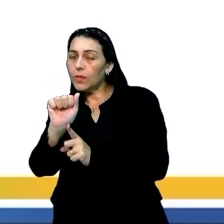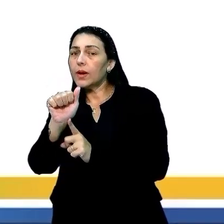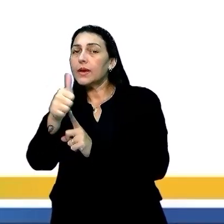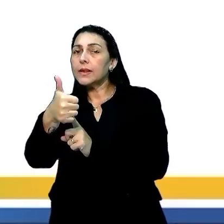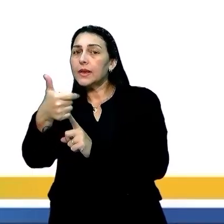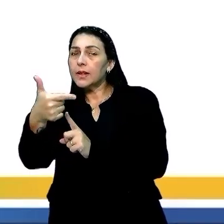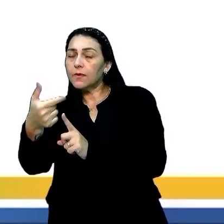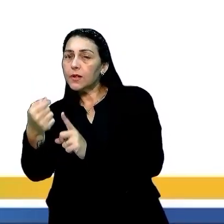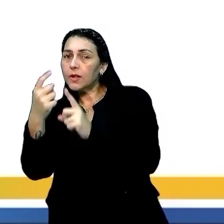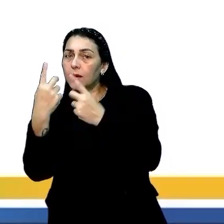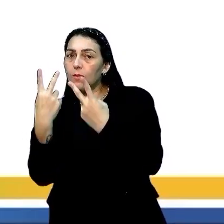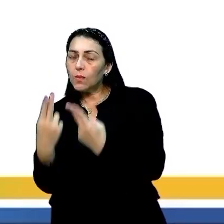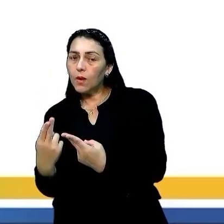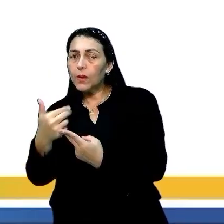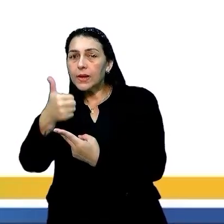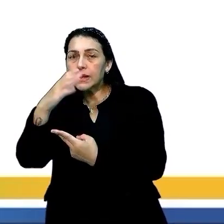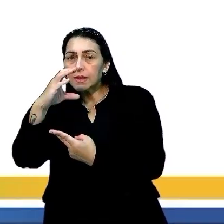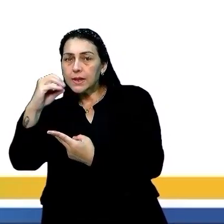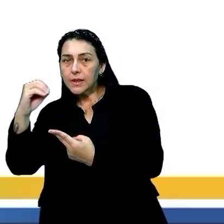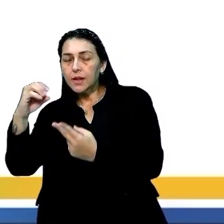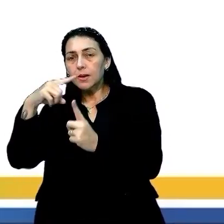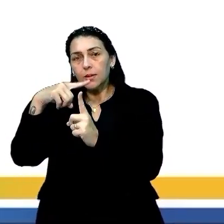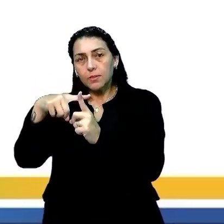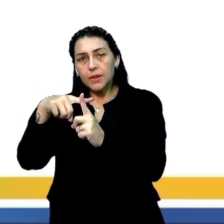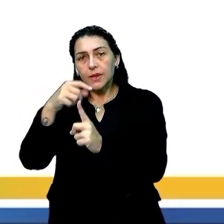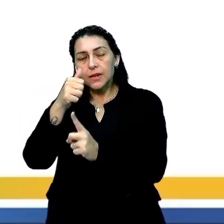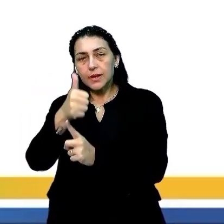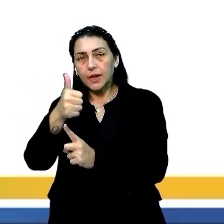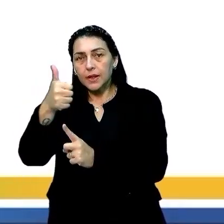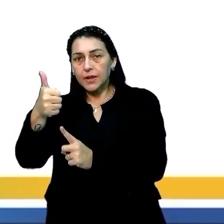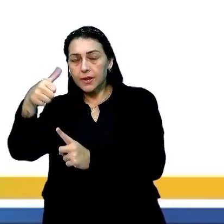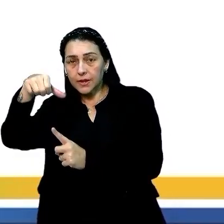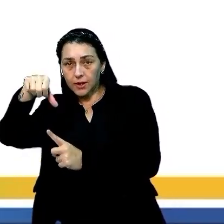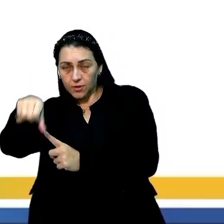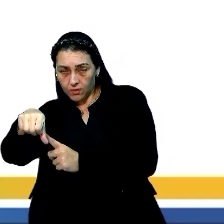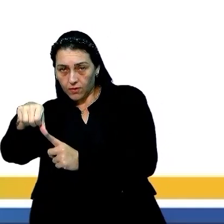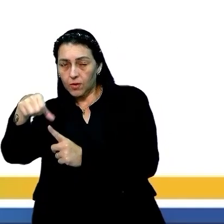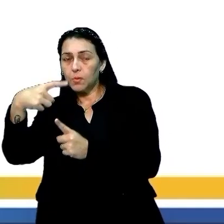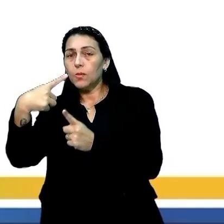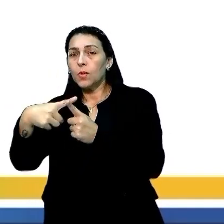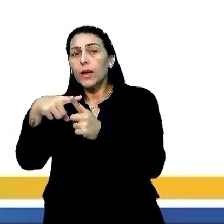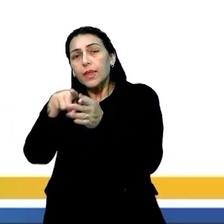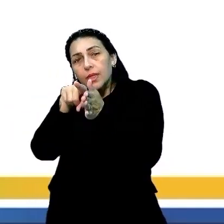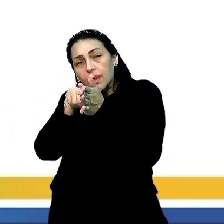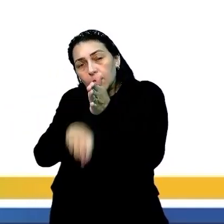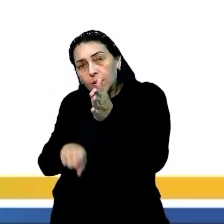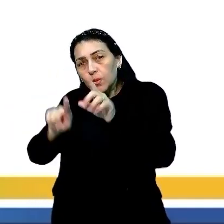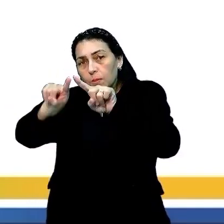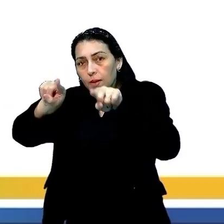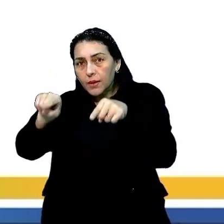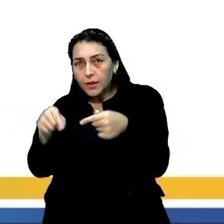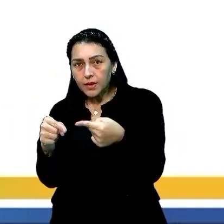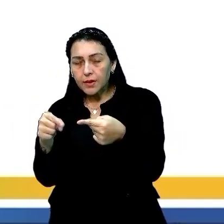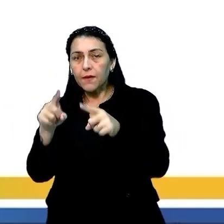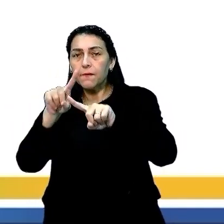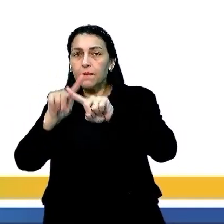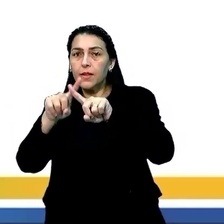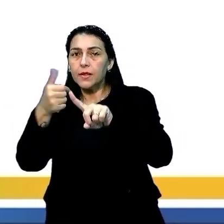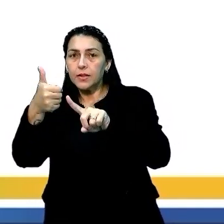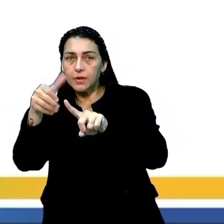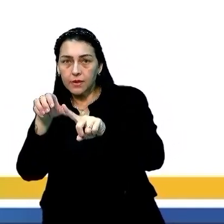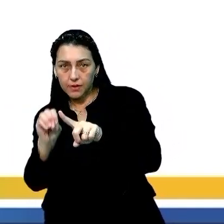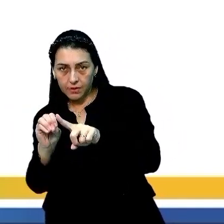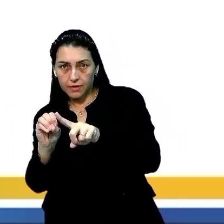A120 é igual a 100 mais 119, porque nós temos lá a subtração entre parênteses, vezes